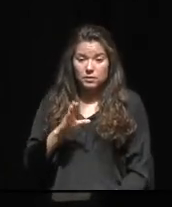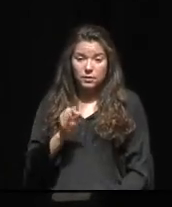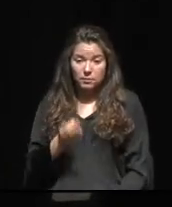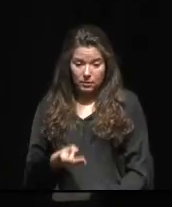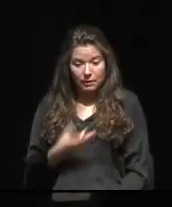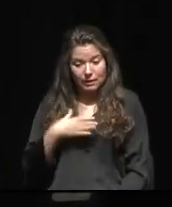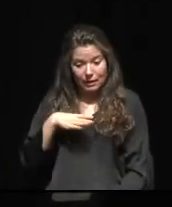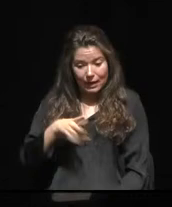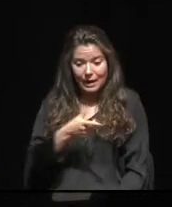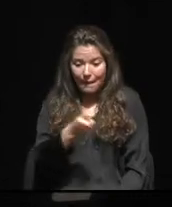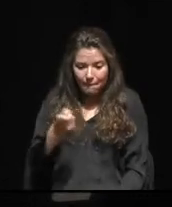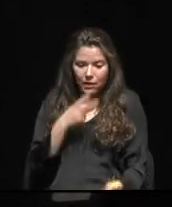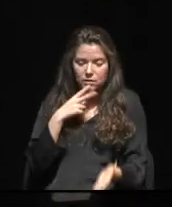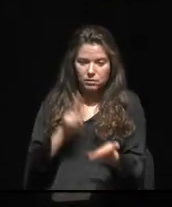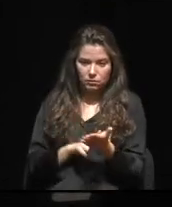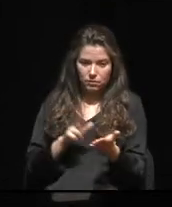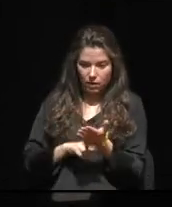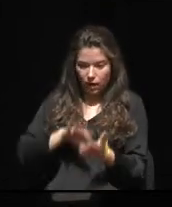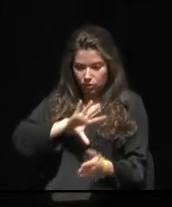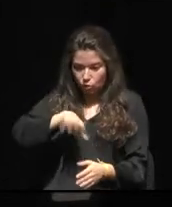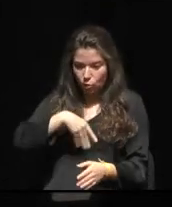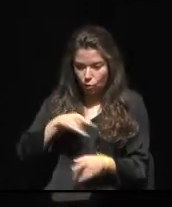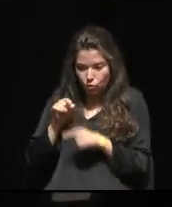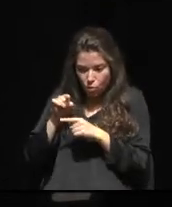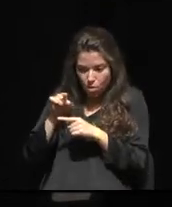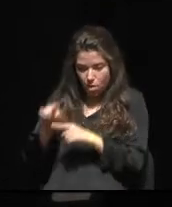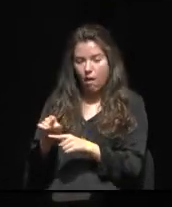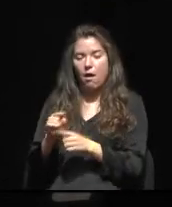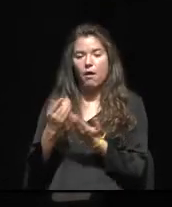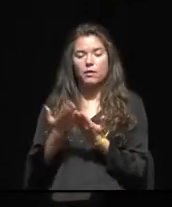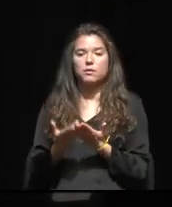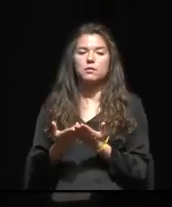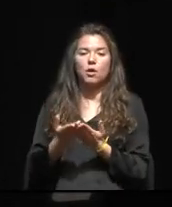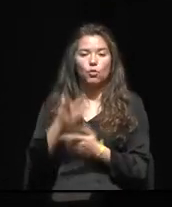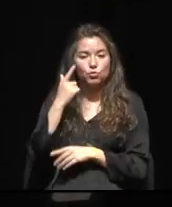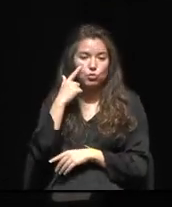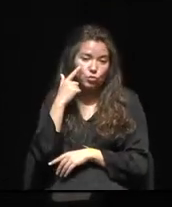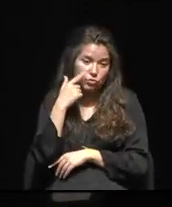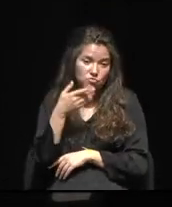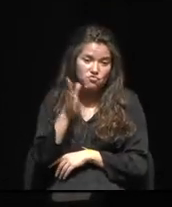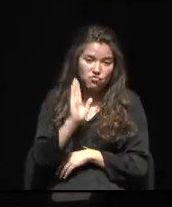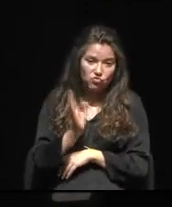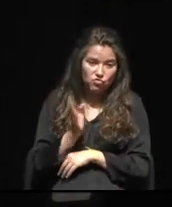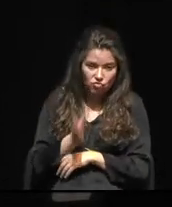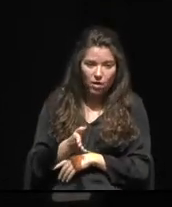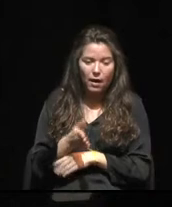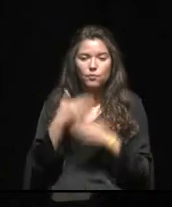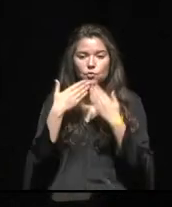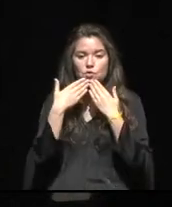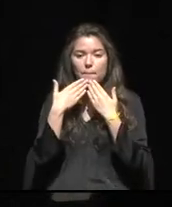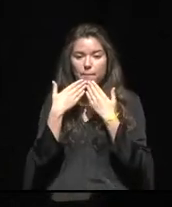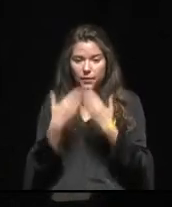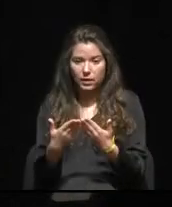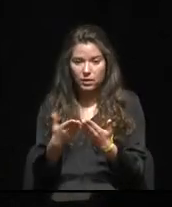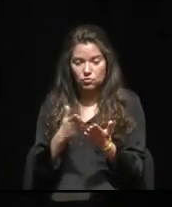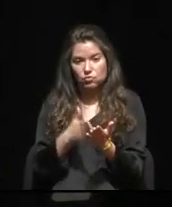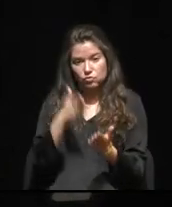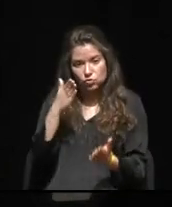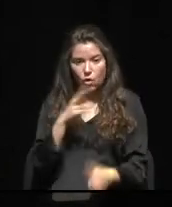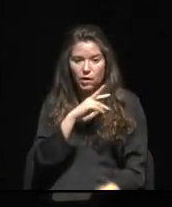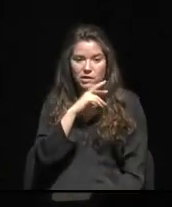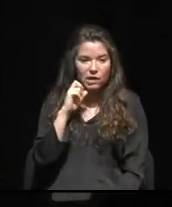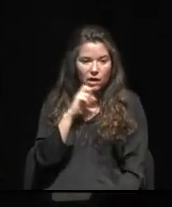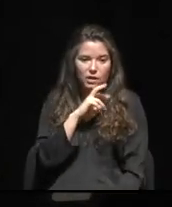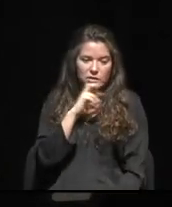verdadeiramente a paz nesta zona do Globo então para além dos já conhecidos e continuados apelos apenas a a